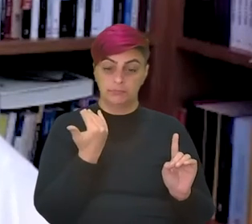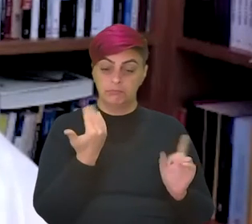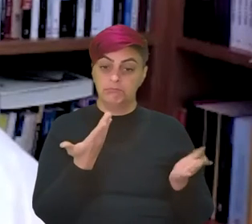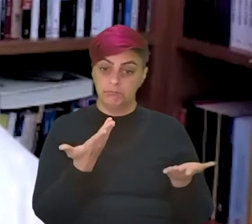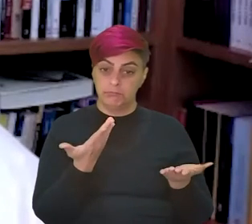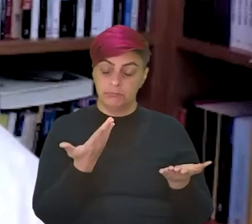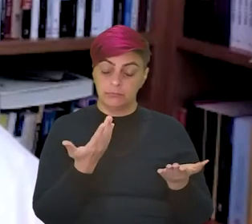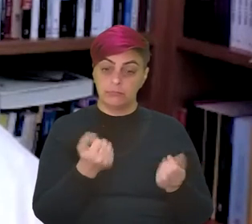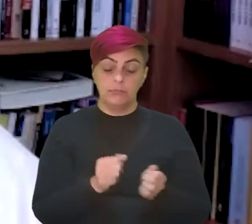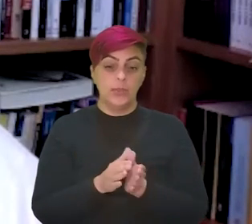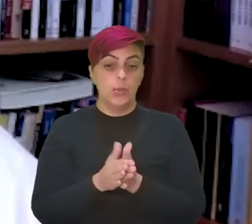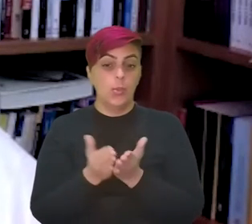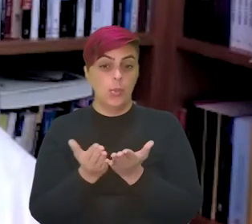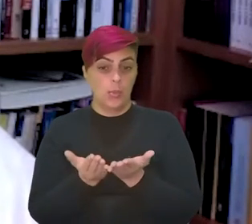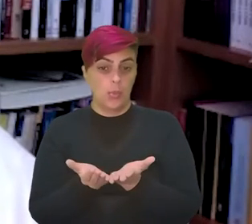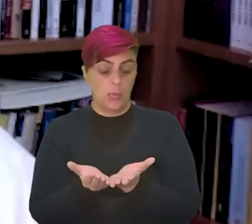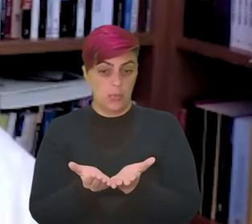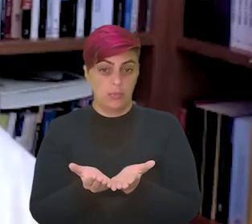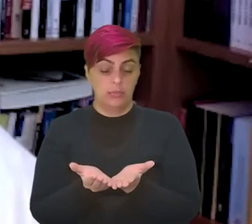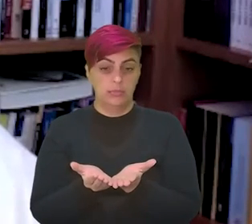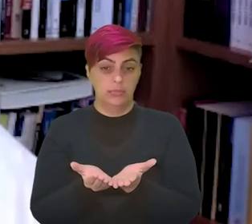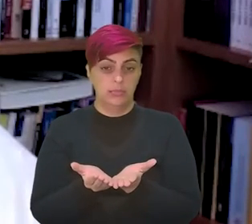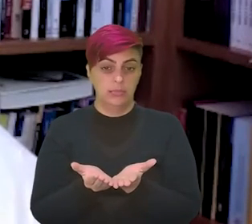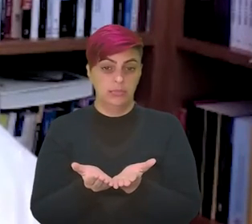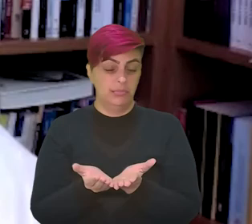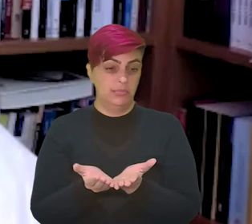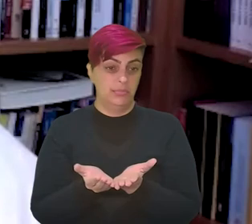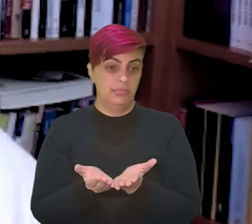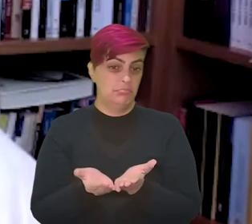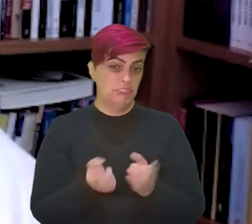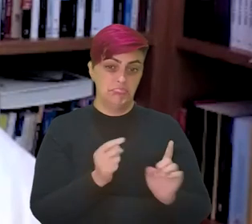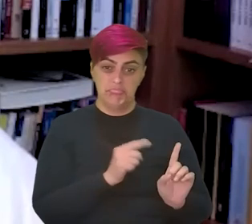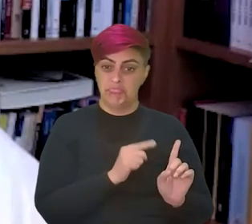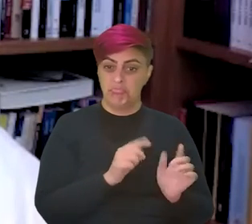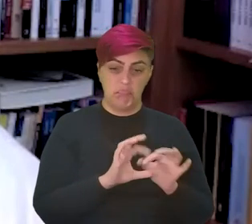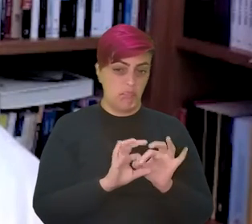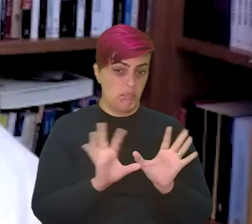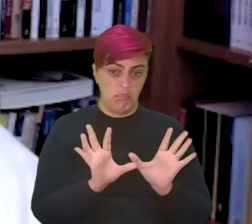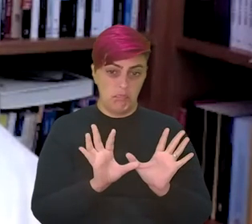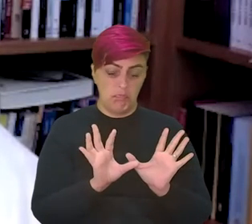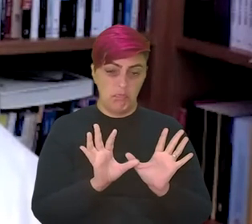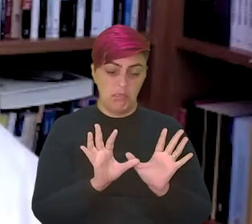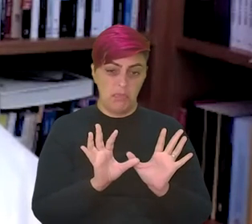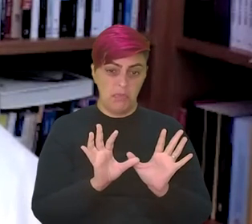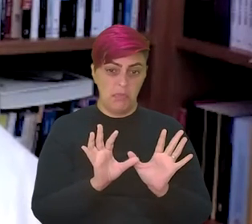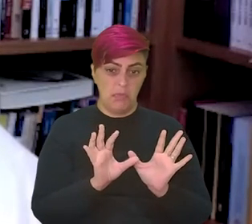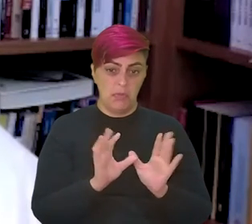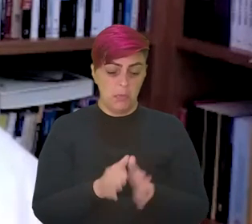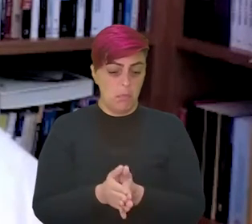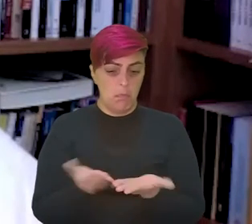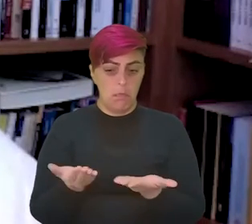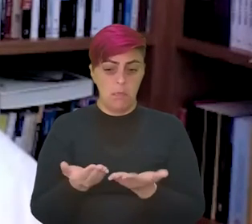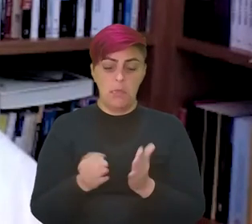que foi publicado sem o aval do próprio autor e teve um